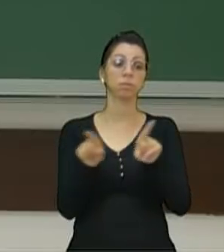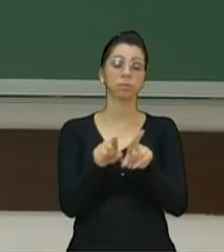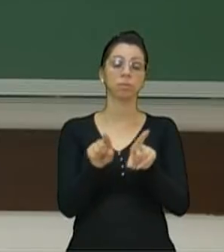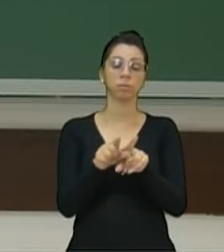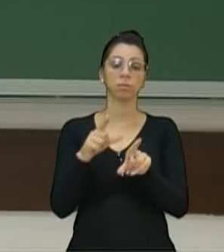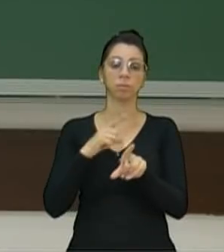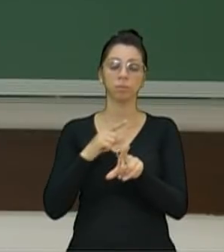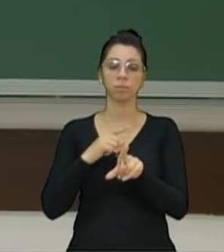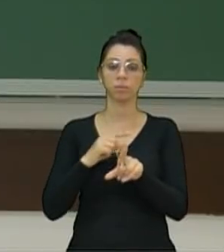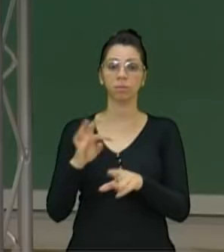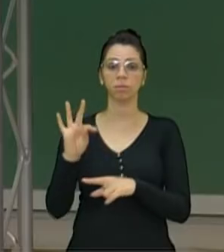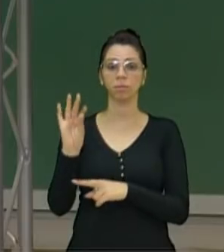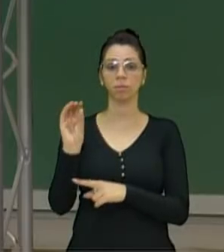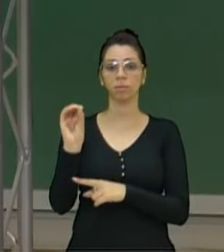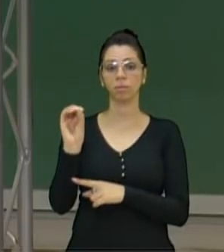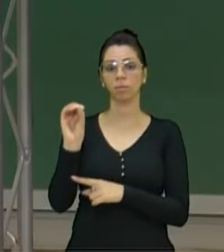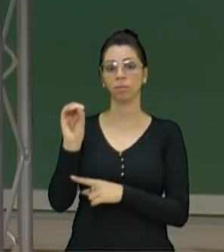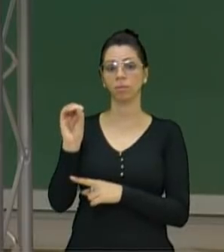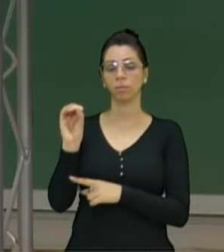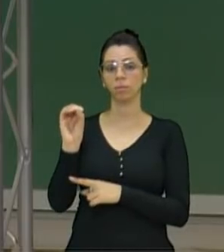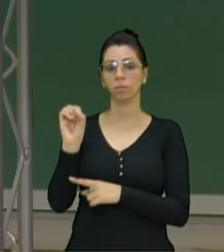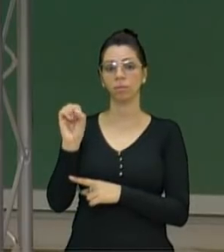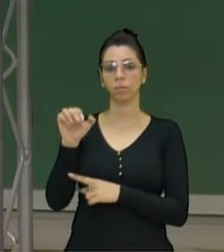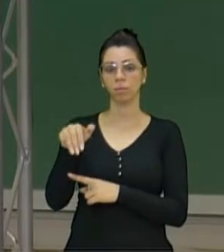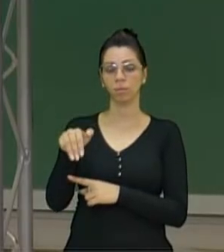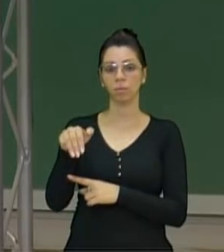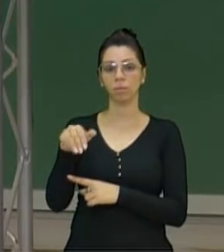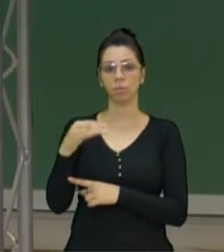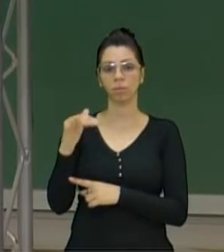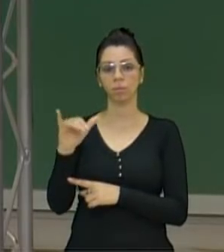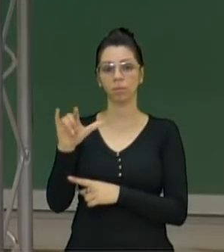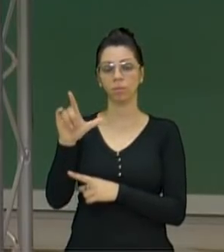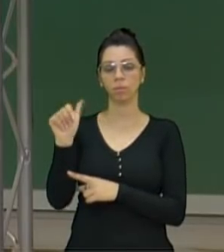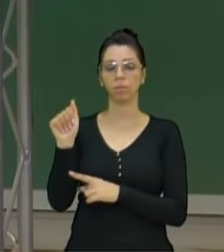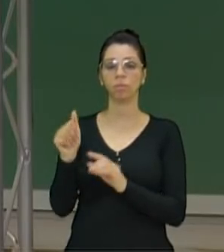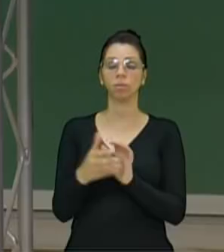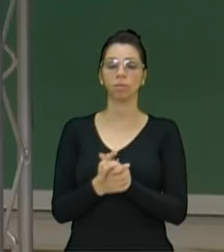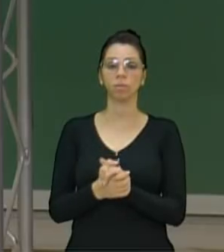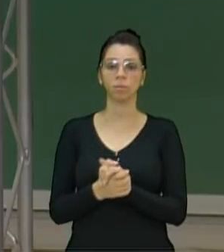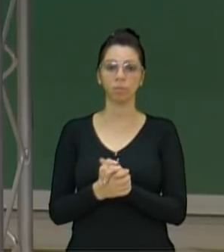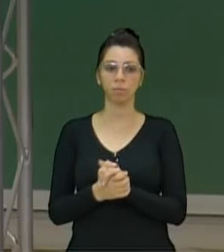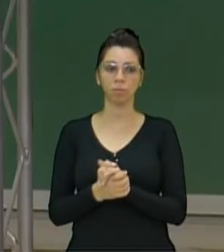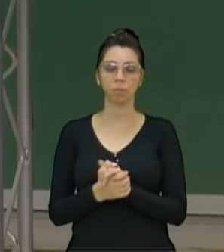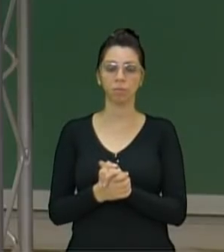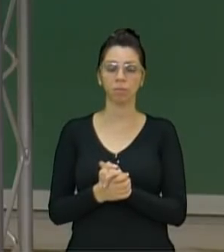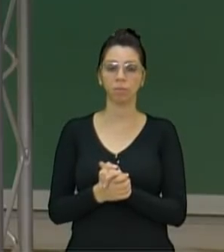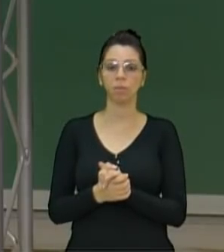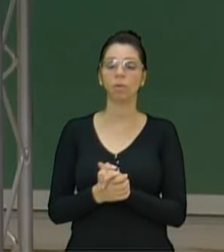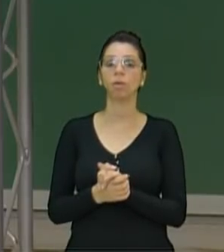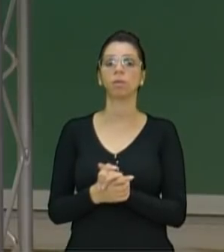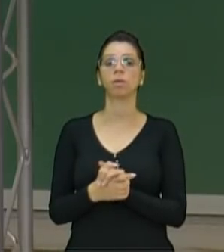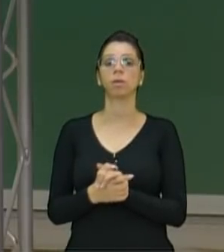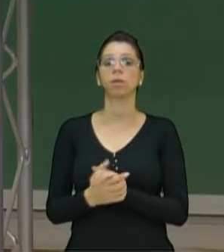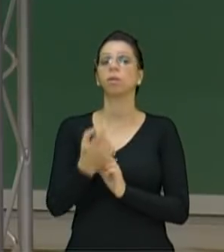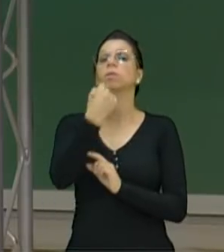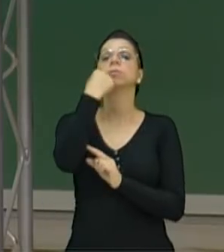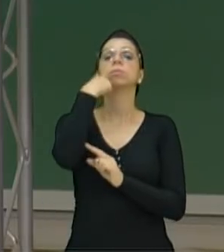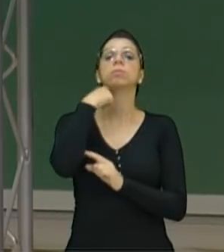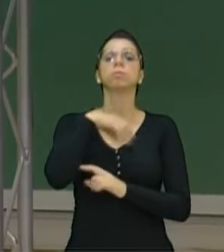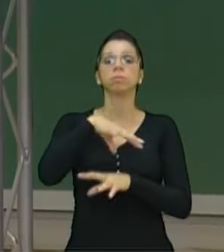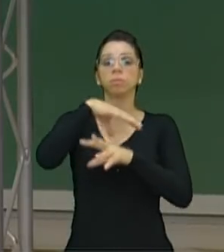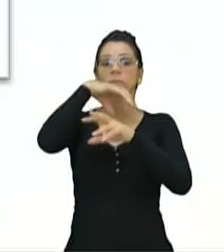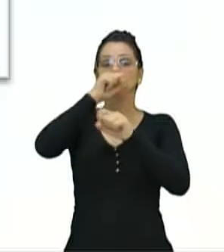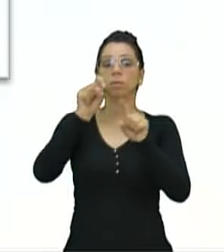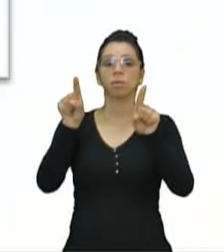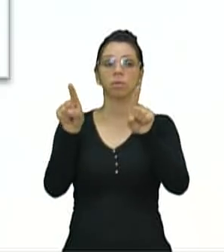as tonsilas. As tonsilas, elas ficam localizadas nas vias respiratórias e